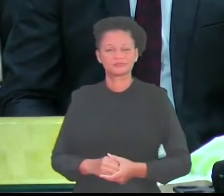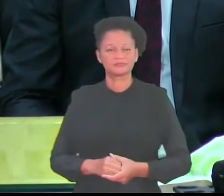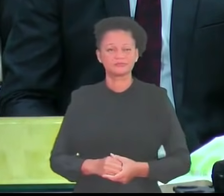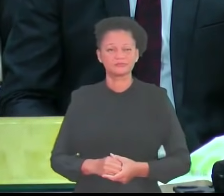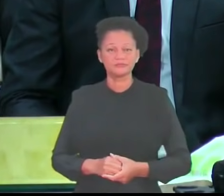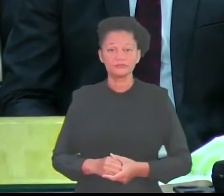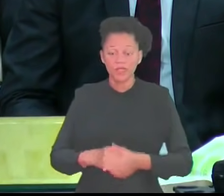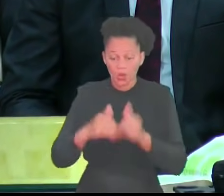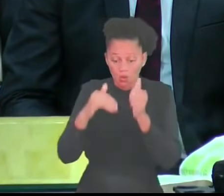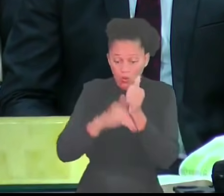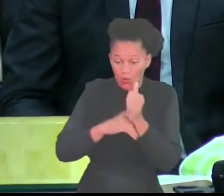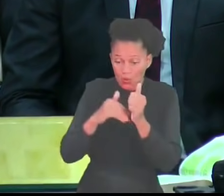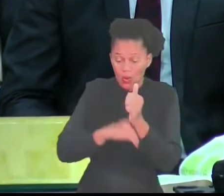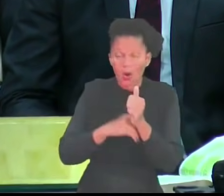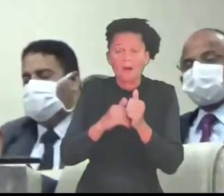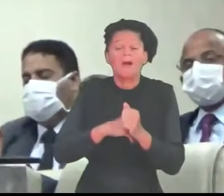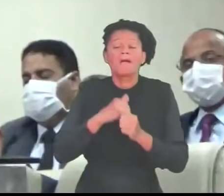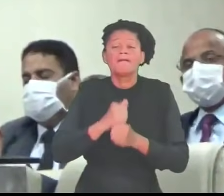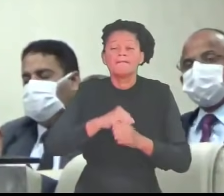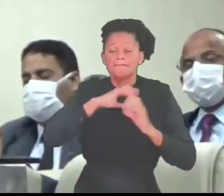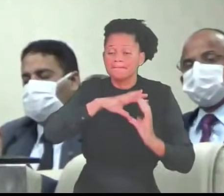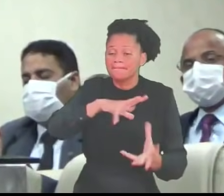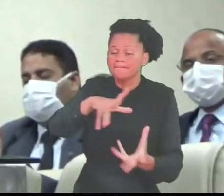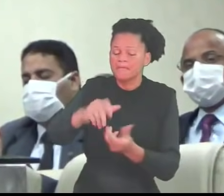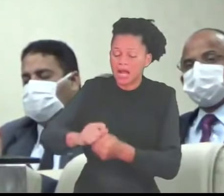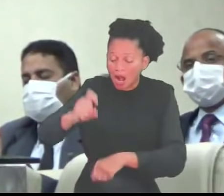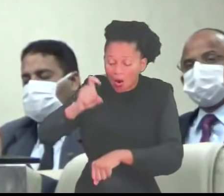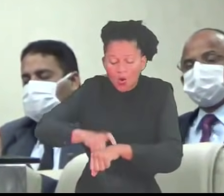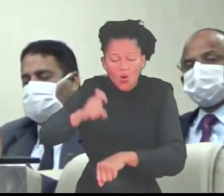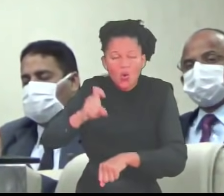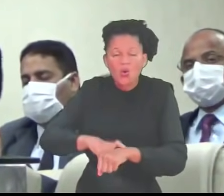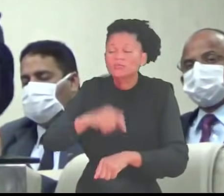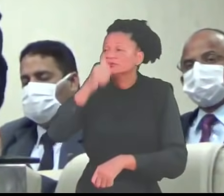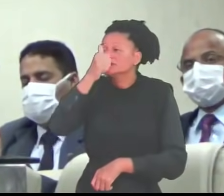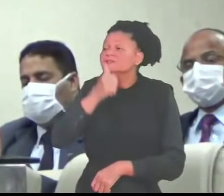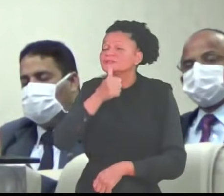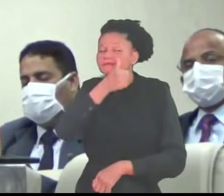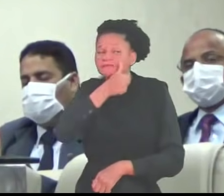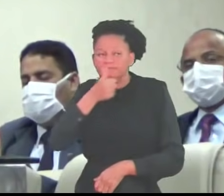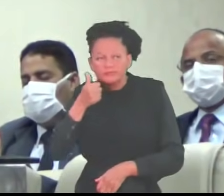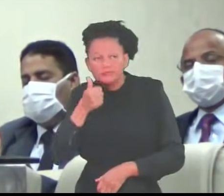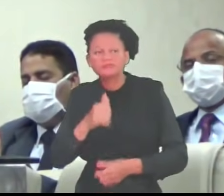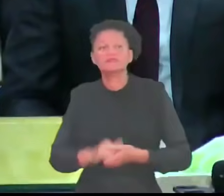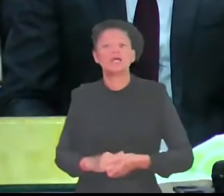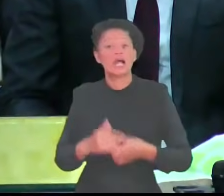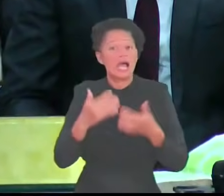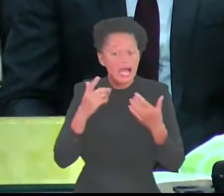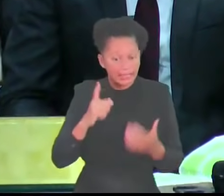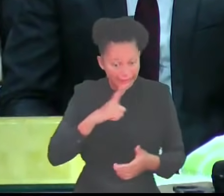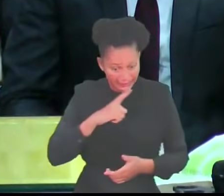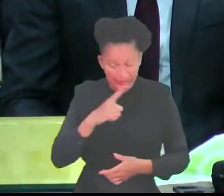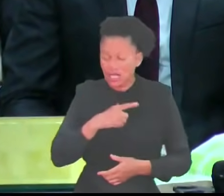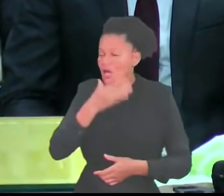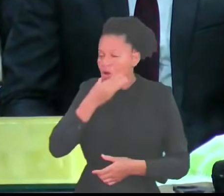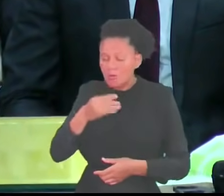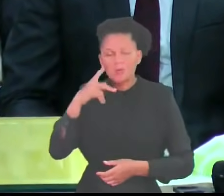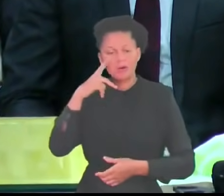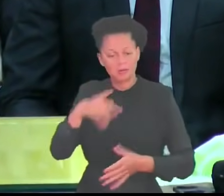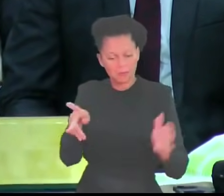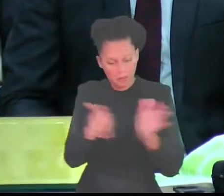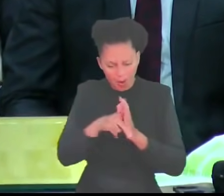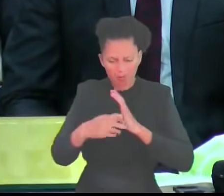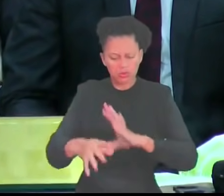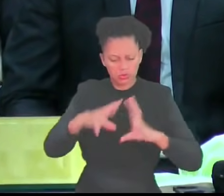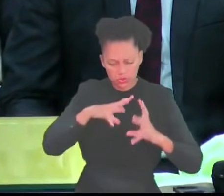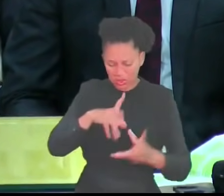O segredo para este mundo é a hora do sacrifício. É a hora do sacrifício, ainda tem profeta na terra. Eu